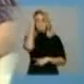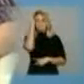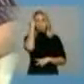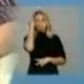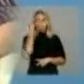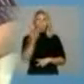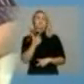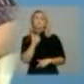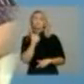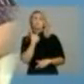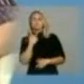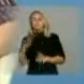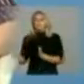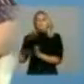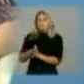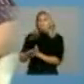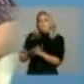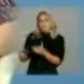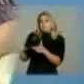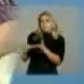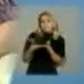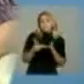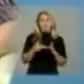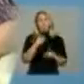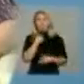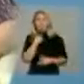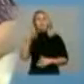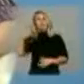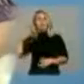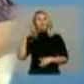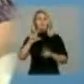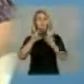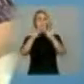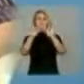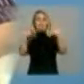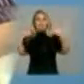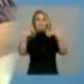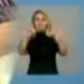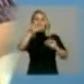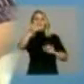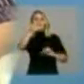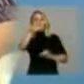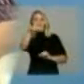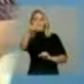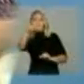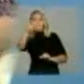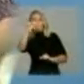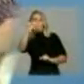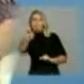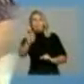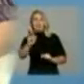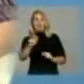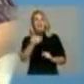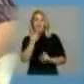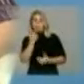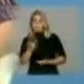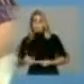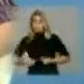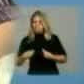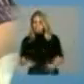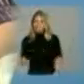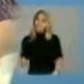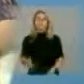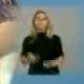não chegavam perto, né, das pessoas que naquela época diziam lepra, né, não diziam Hanseníase. Então, assim, a comida era jogada.